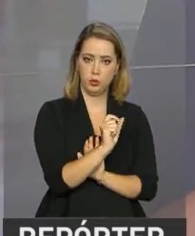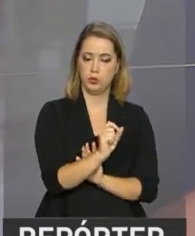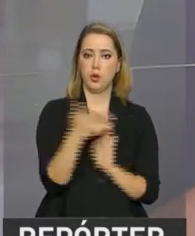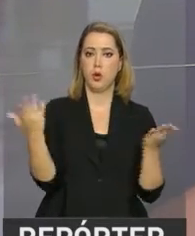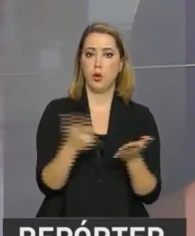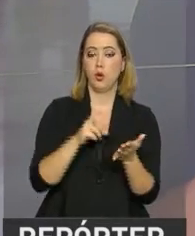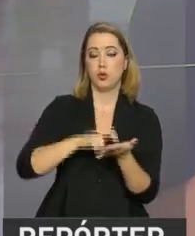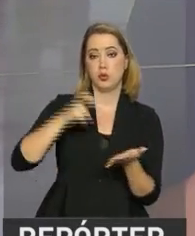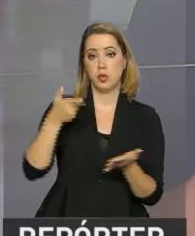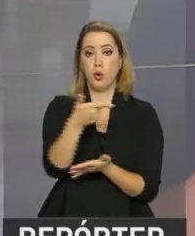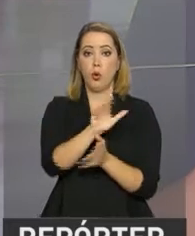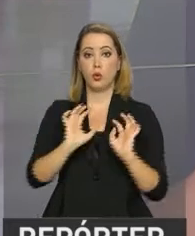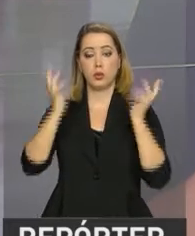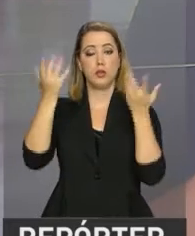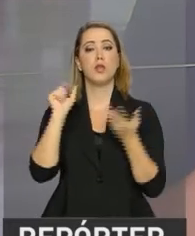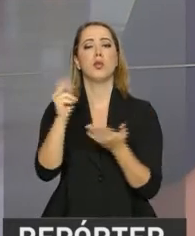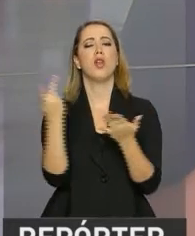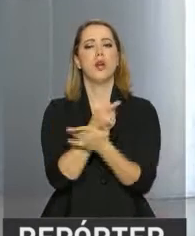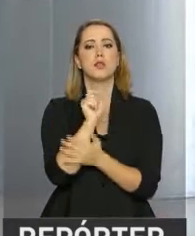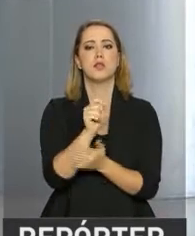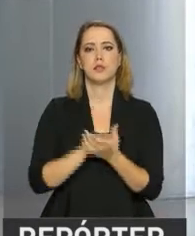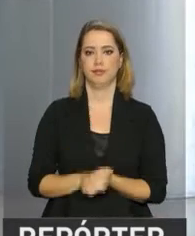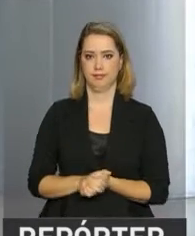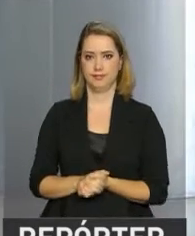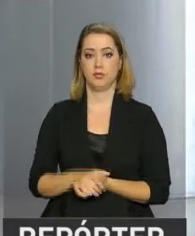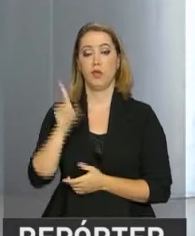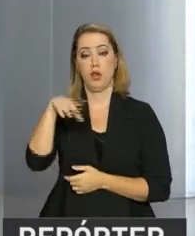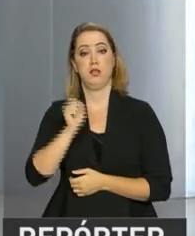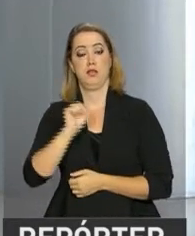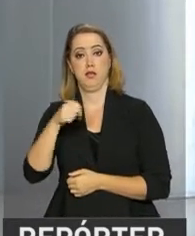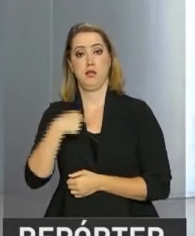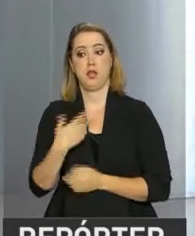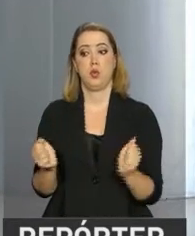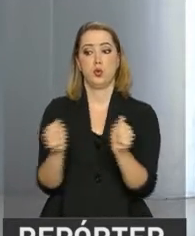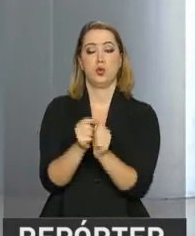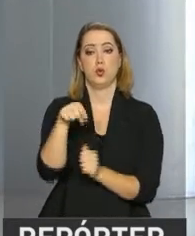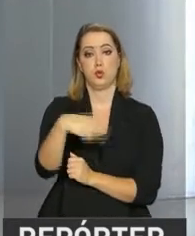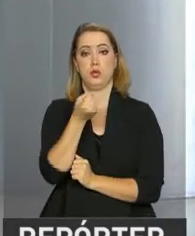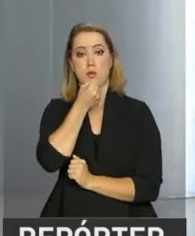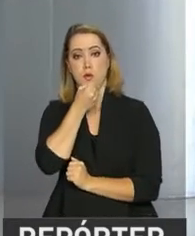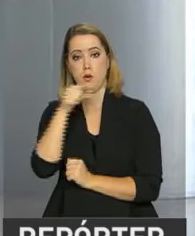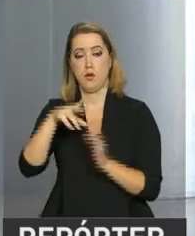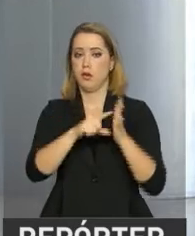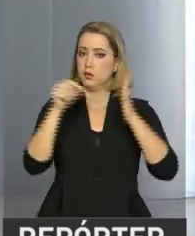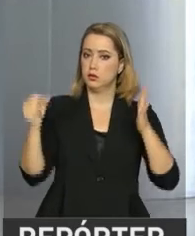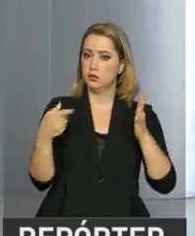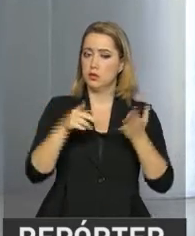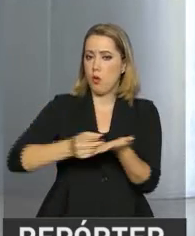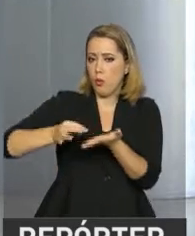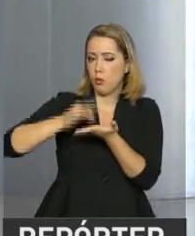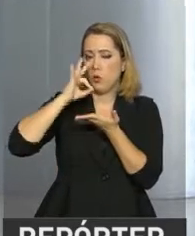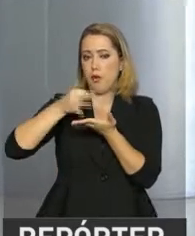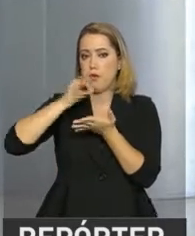e você esteve lá não é é isso mesmo jaime eu e outros colegas de imprensa estivemos hoje pela manhã no palácio da alvorada para um